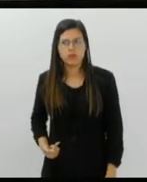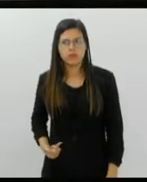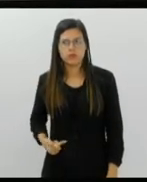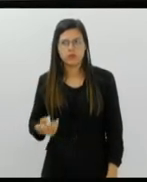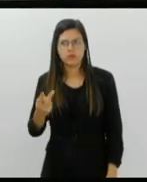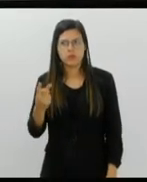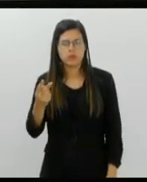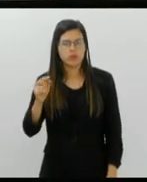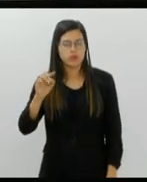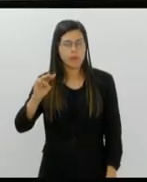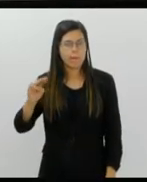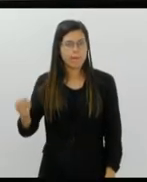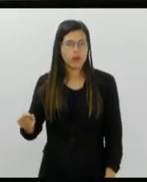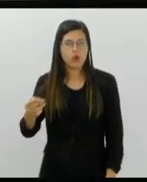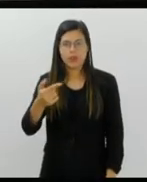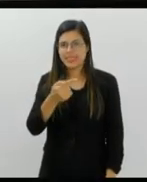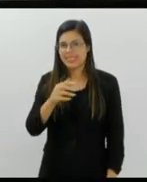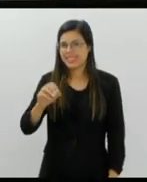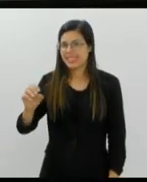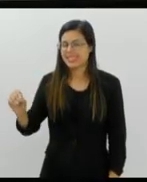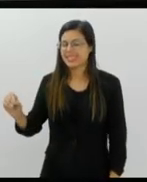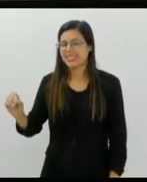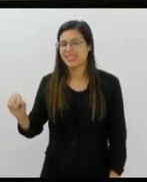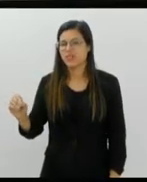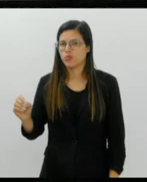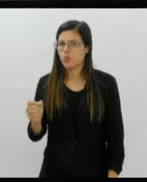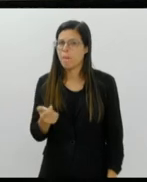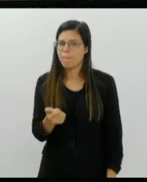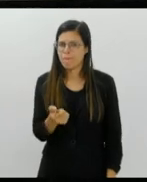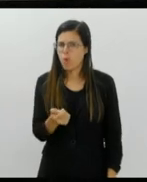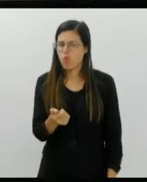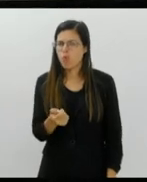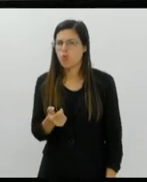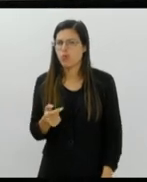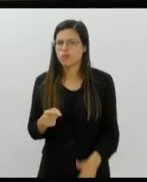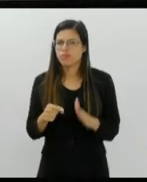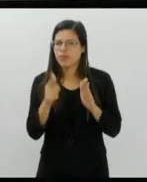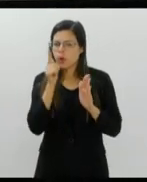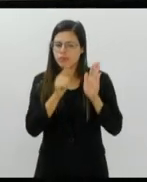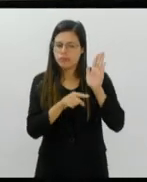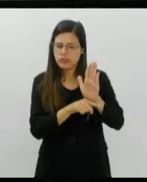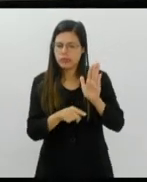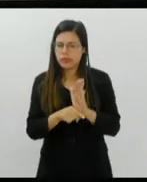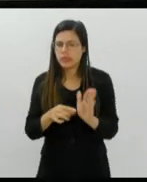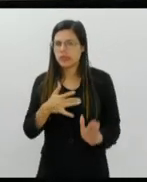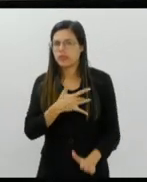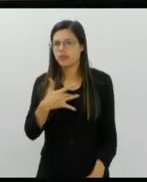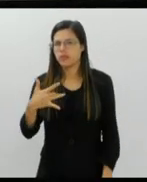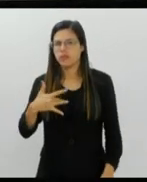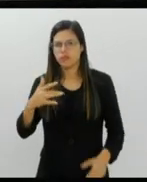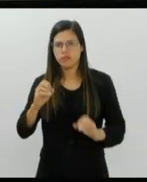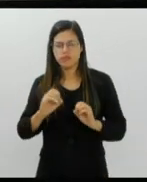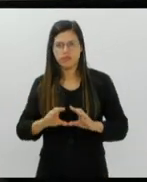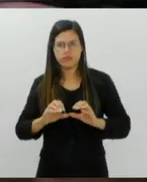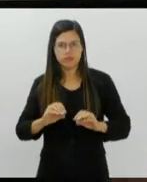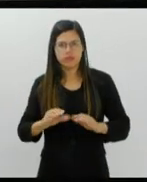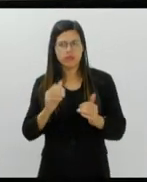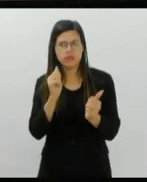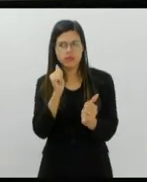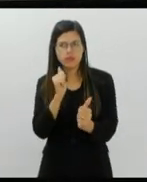2.700 é muito pouco para que nós possamos estar ajudando na saúde na educação no esporte que seja na